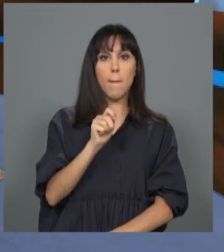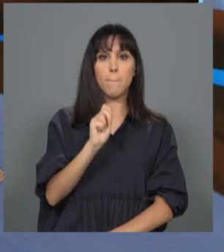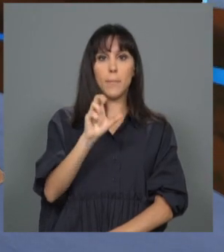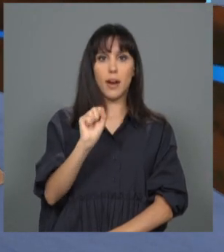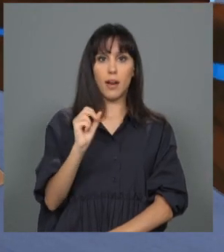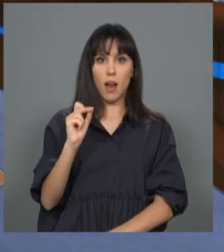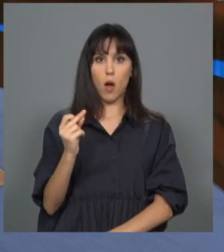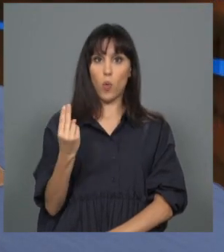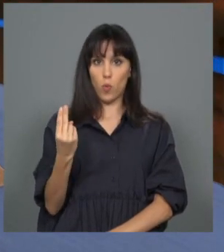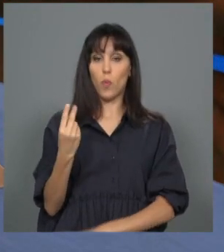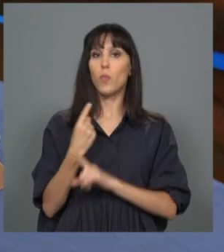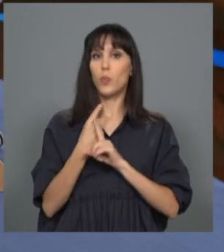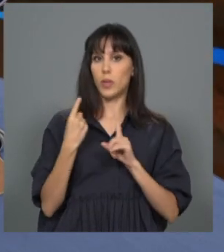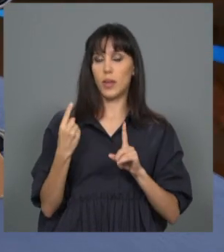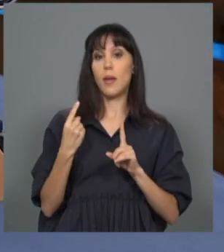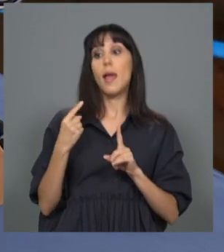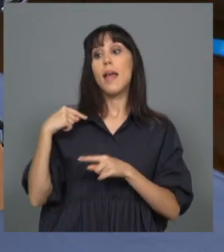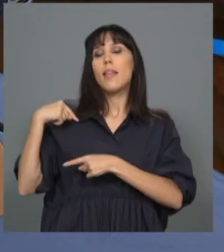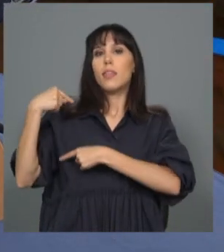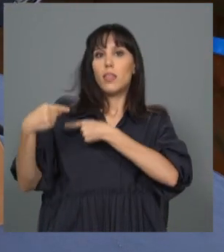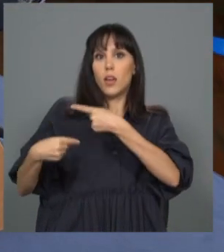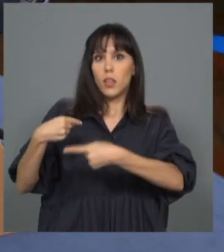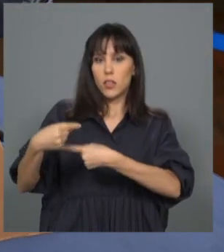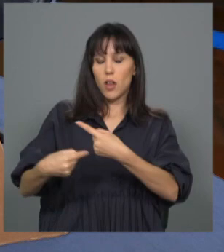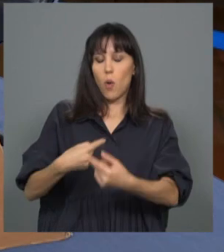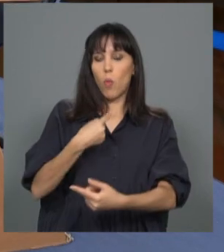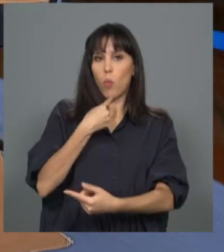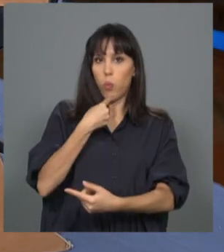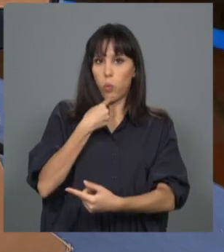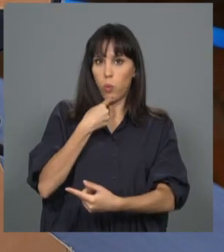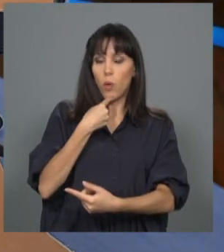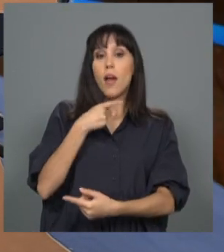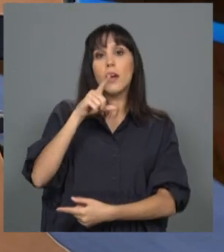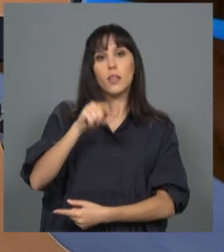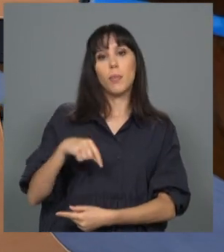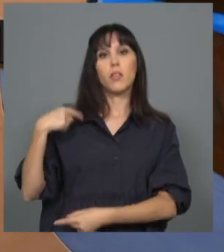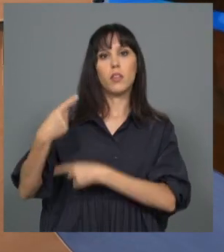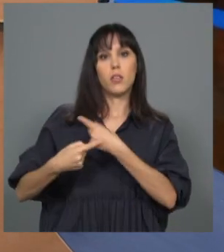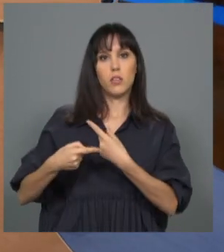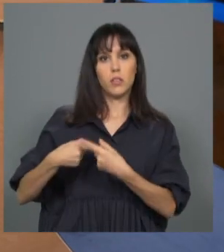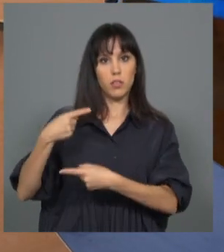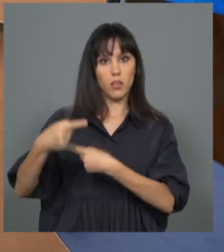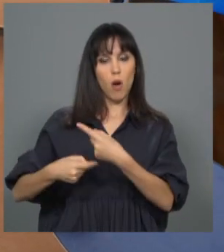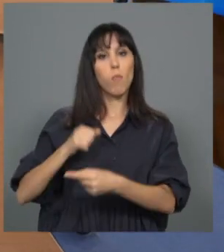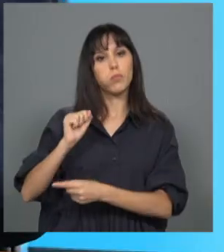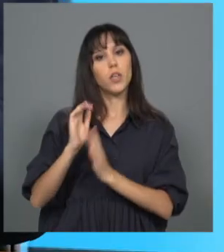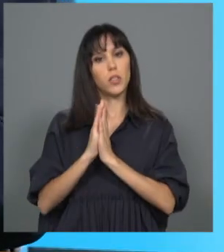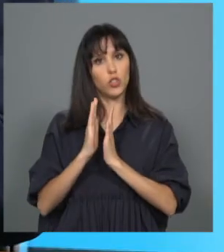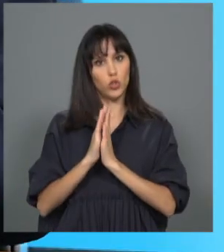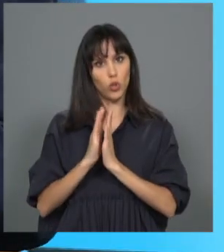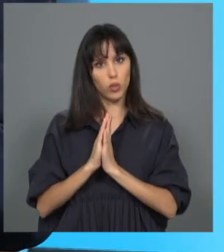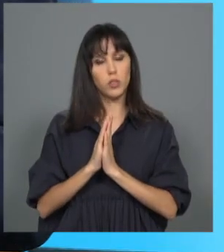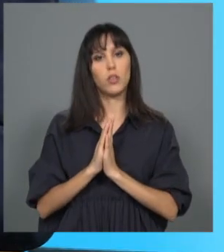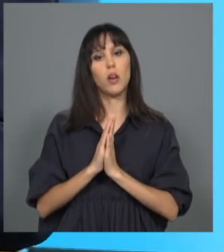significação de tradição profunda e uma tradição religiosa, teológica, espiritual